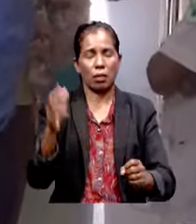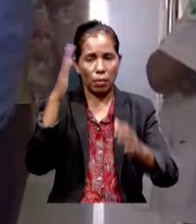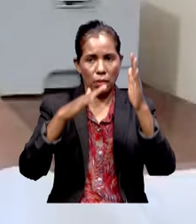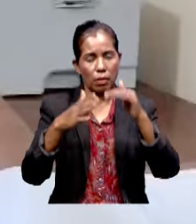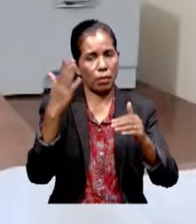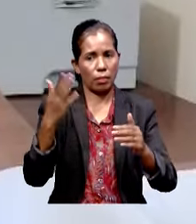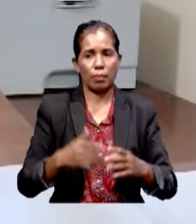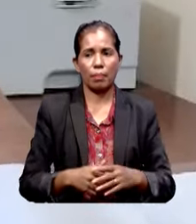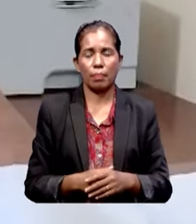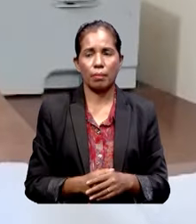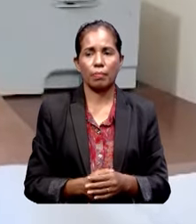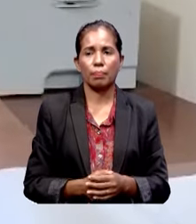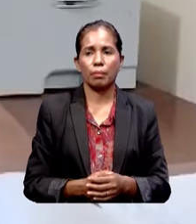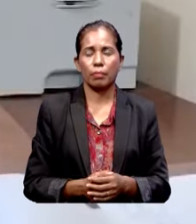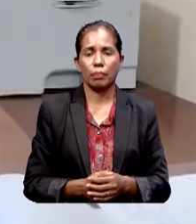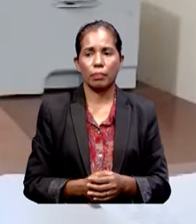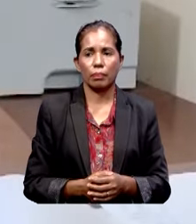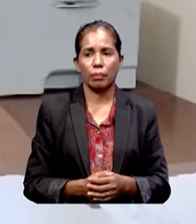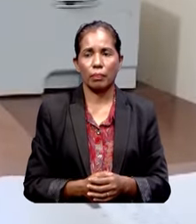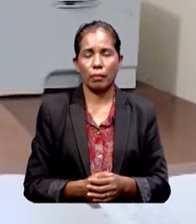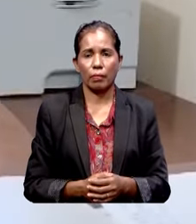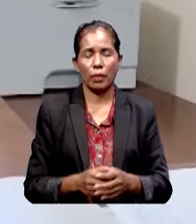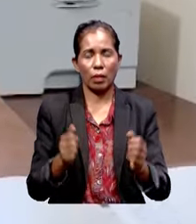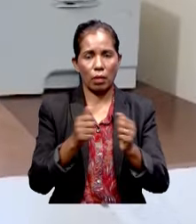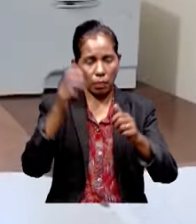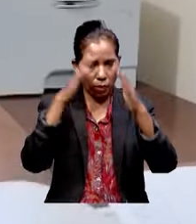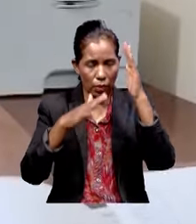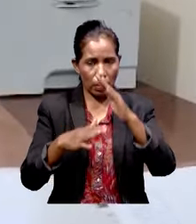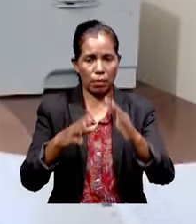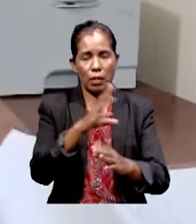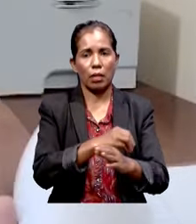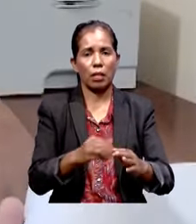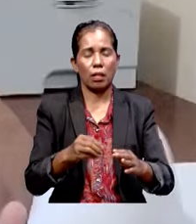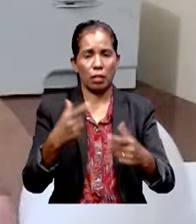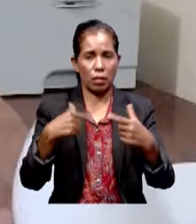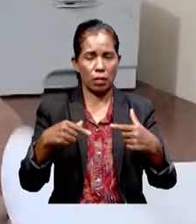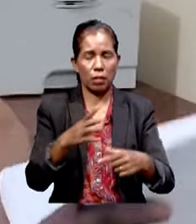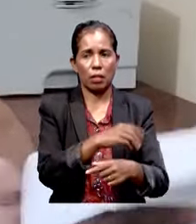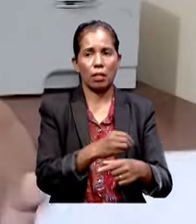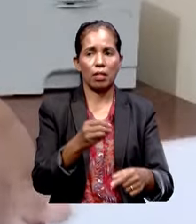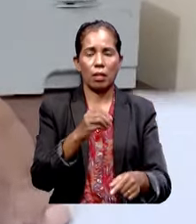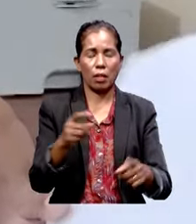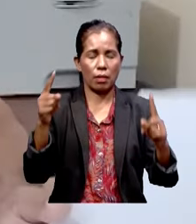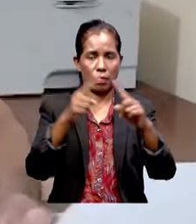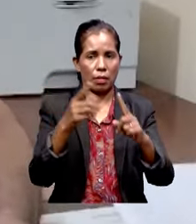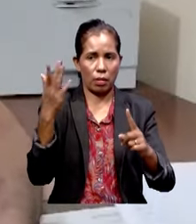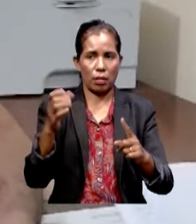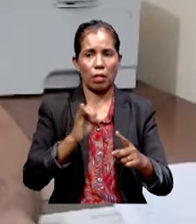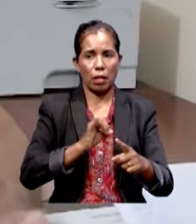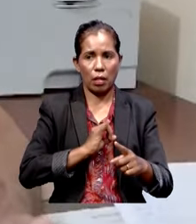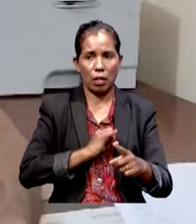né? O aconteceremos ira ba, o si tenia sirata sao, vai na ba,